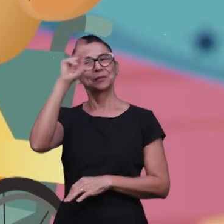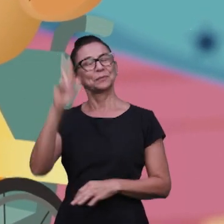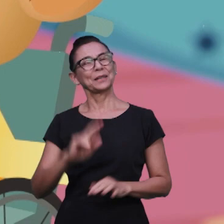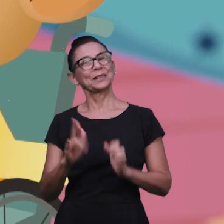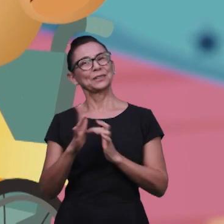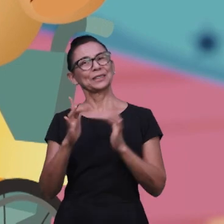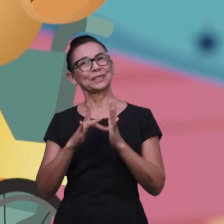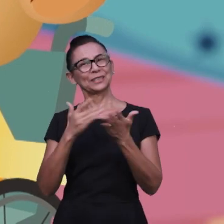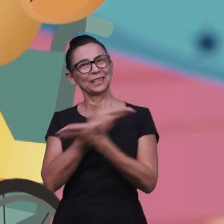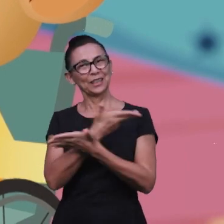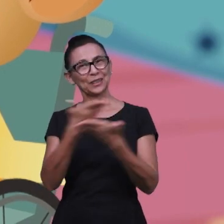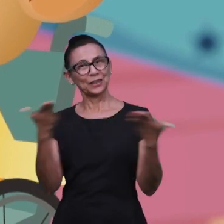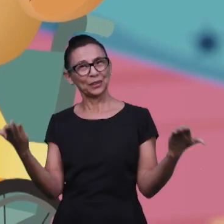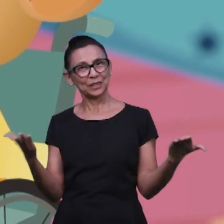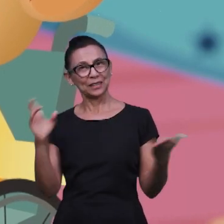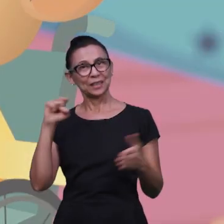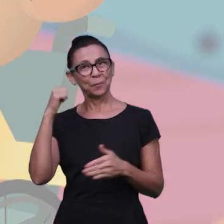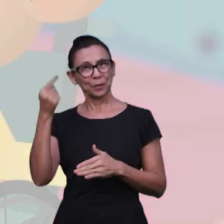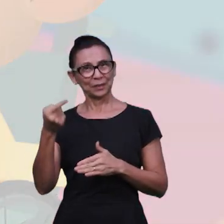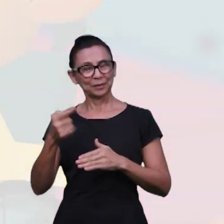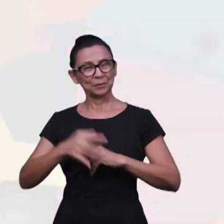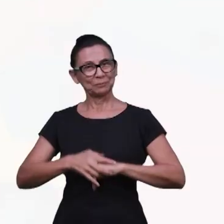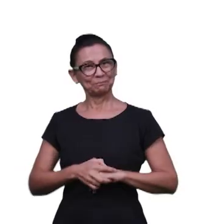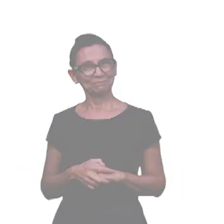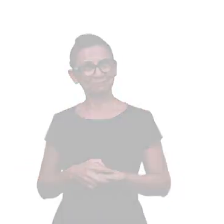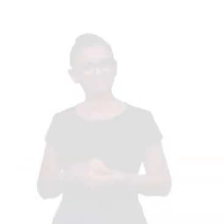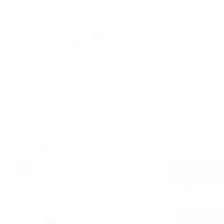do Senhor Jesus, irmãos. Até a próxima.